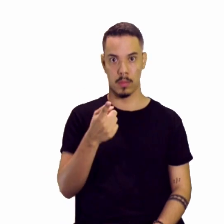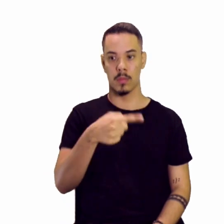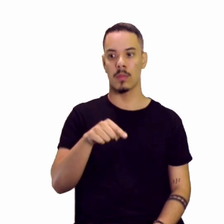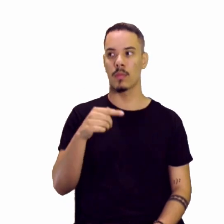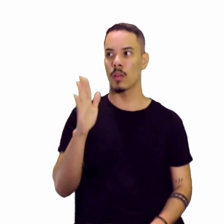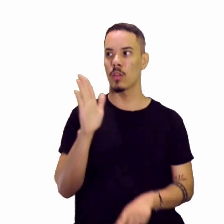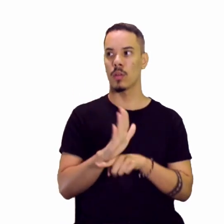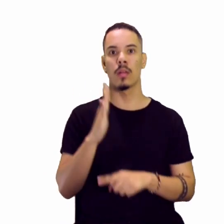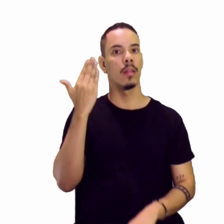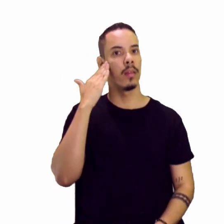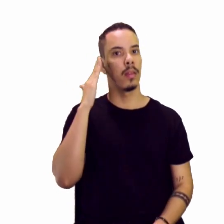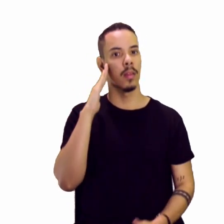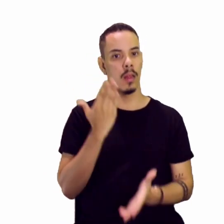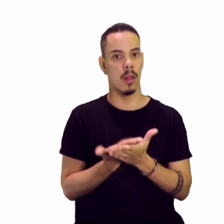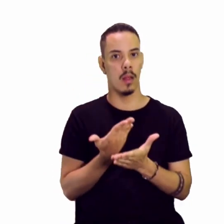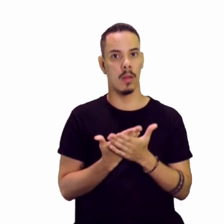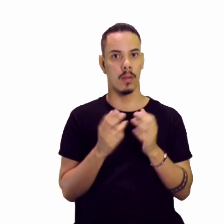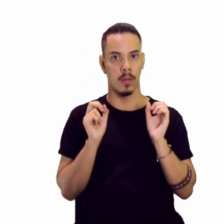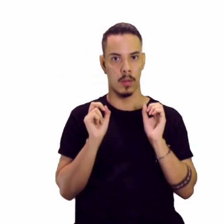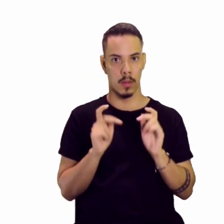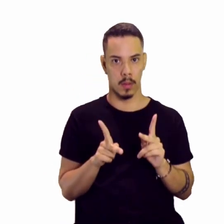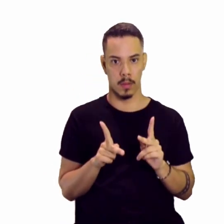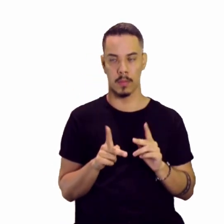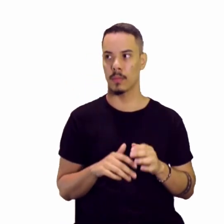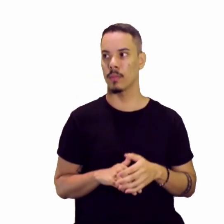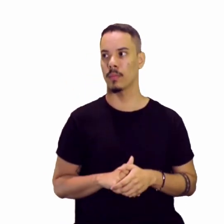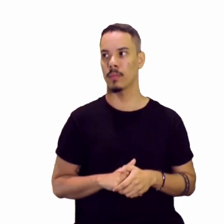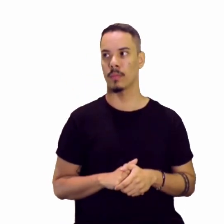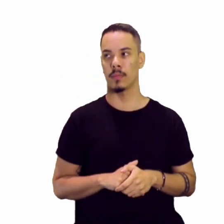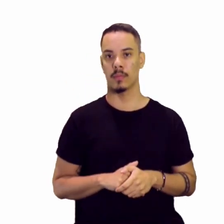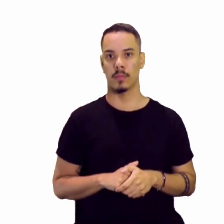entender melhor as aulas 25 e 26, tá bom, pessoal?